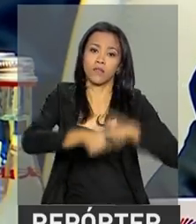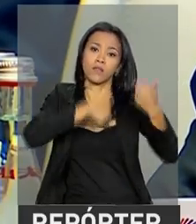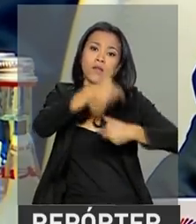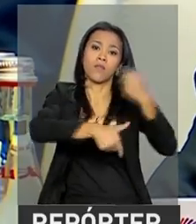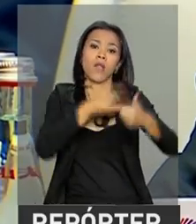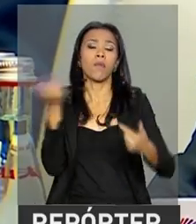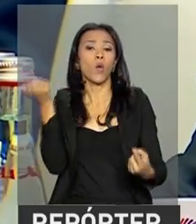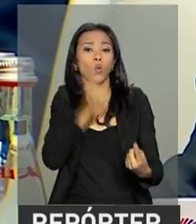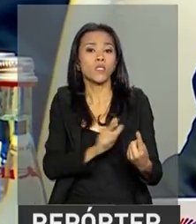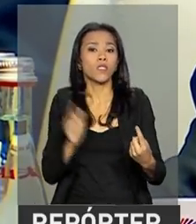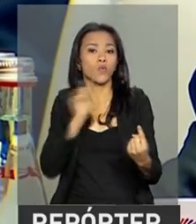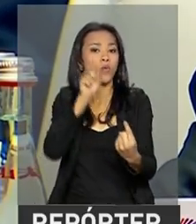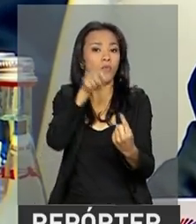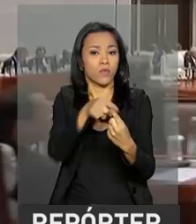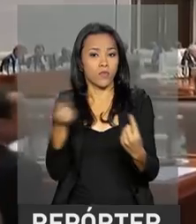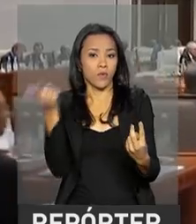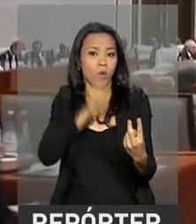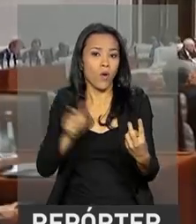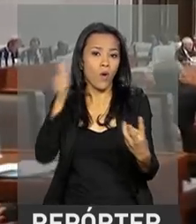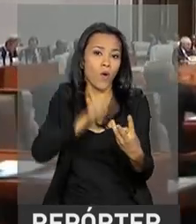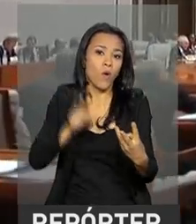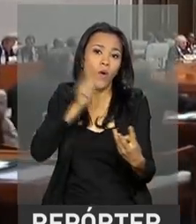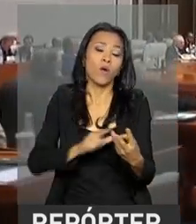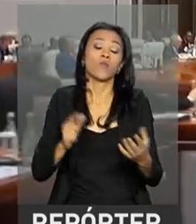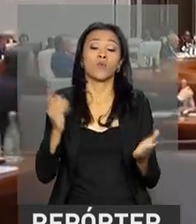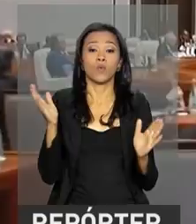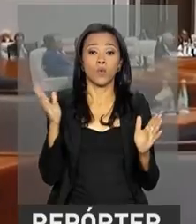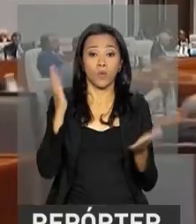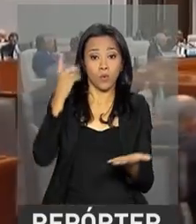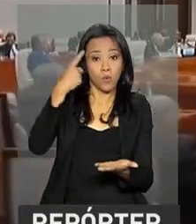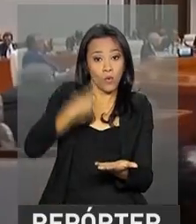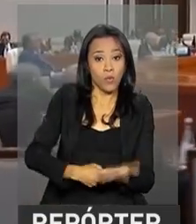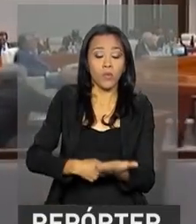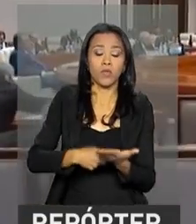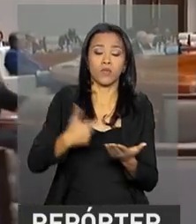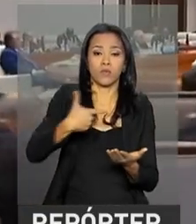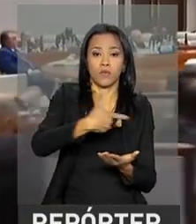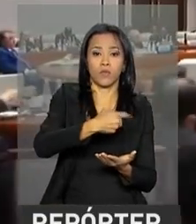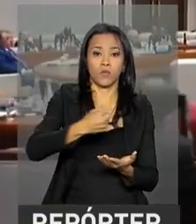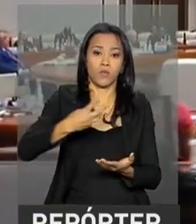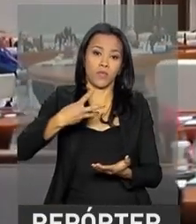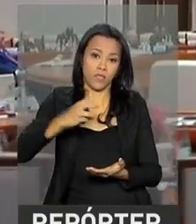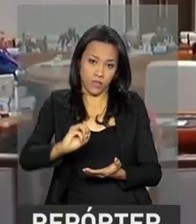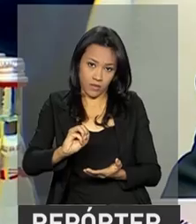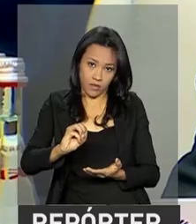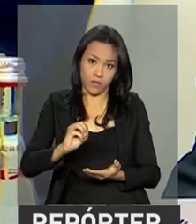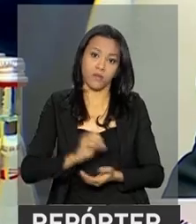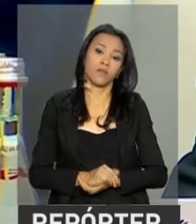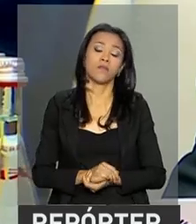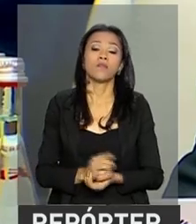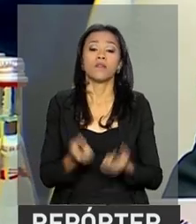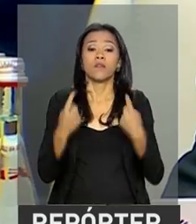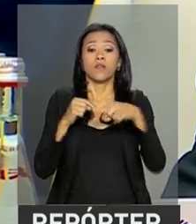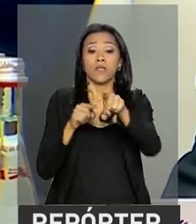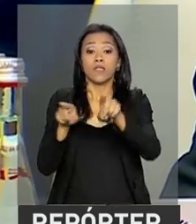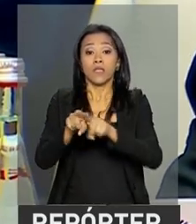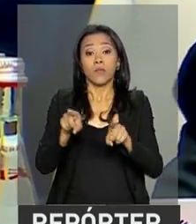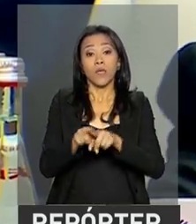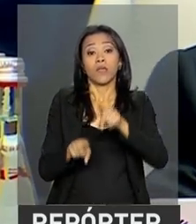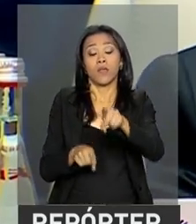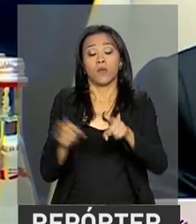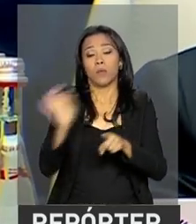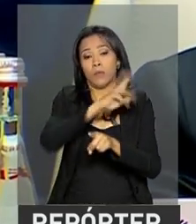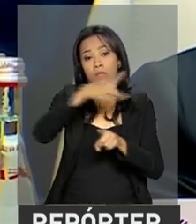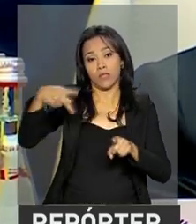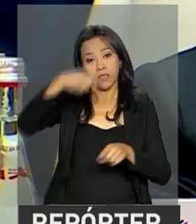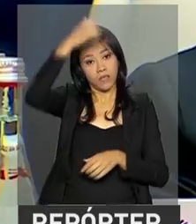os objetivos da Agenda 2030 para o desenvolvimento sustentável. Michel Temer também apresentou